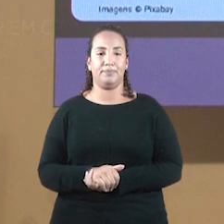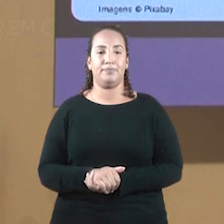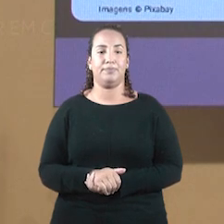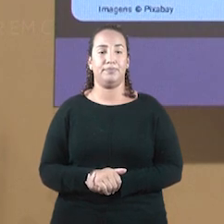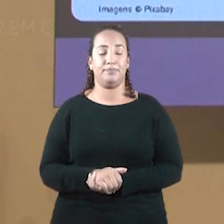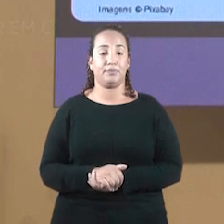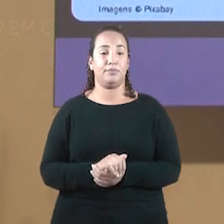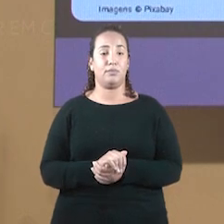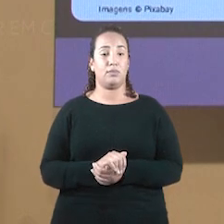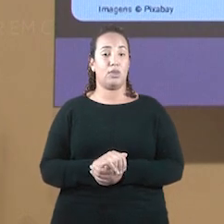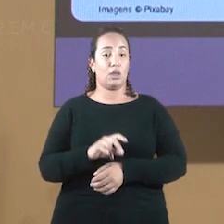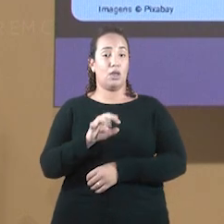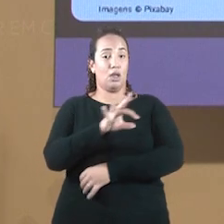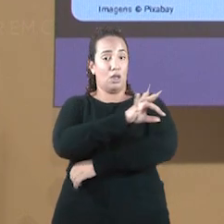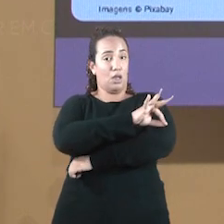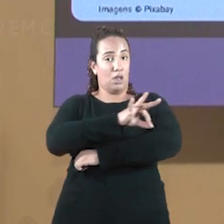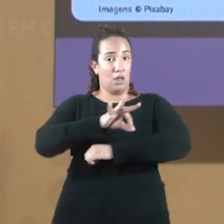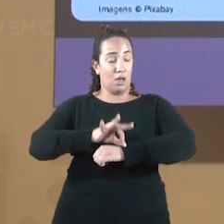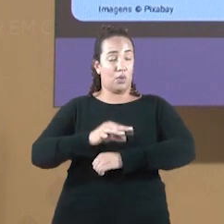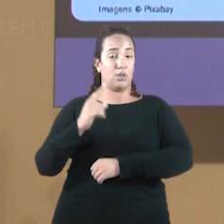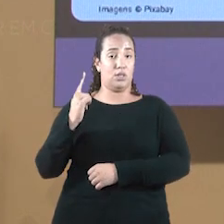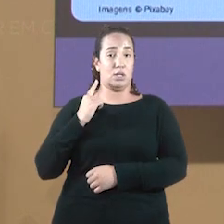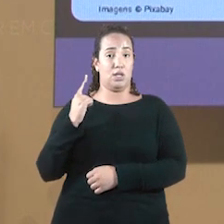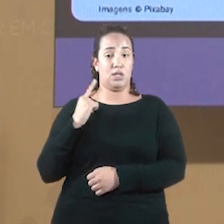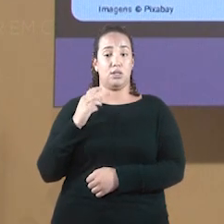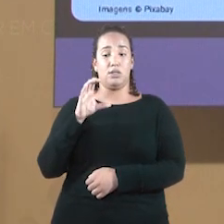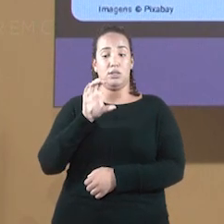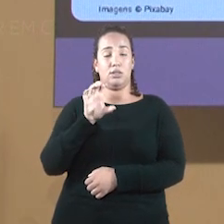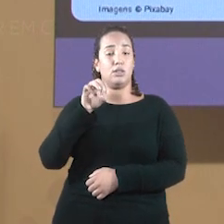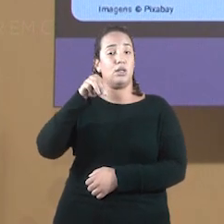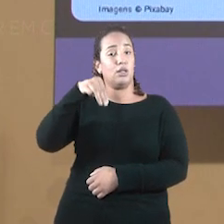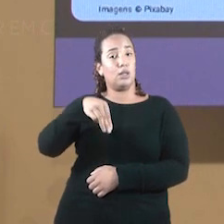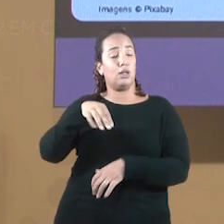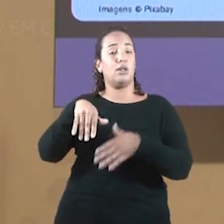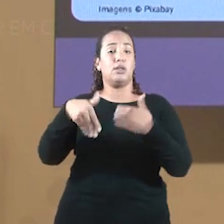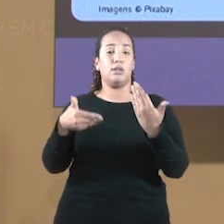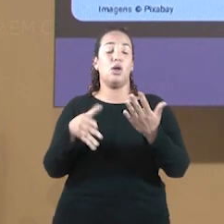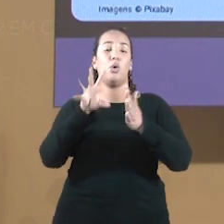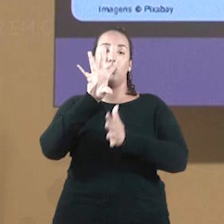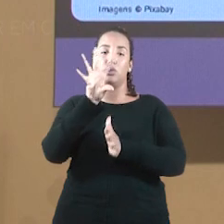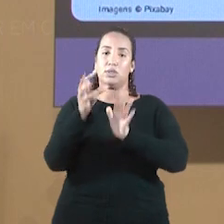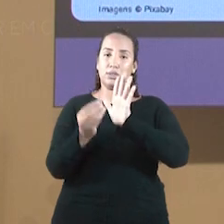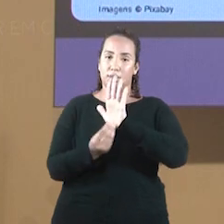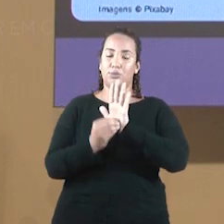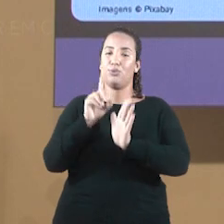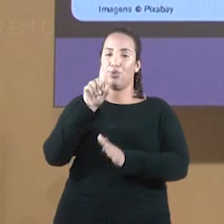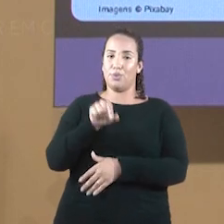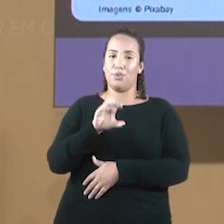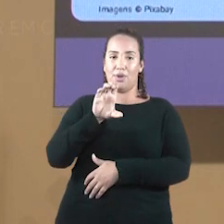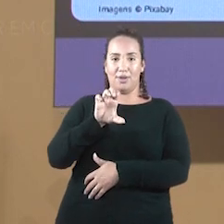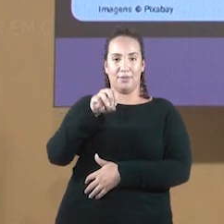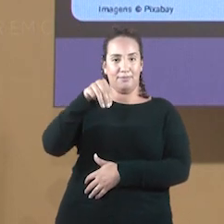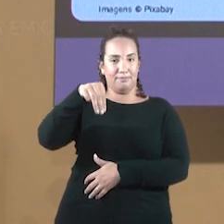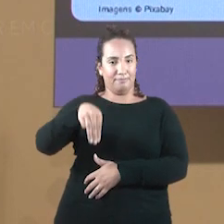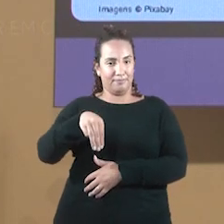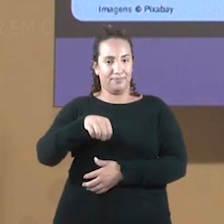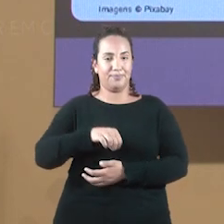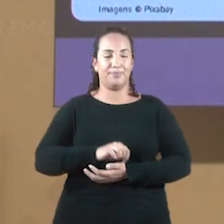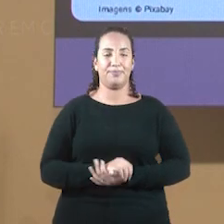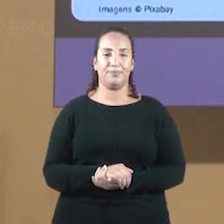Usando a régua, nós só temos o centímetro, então utilizamos a unidade de medida